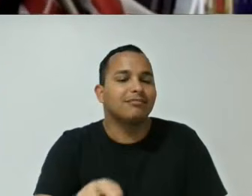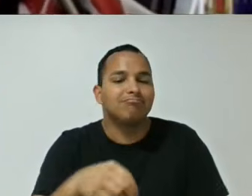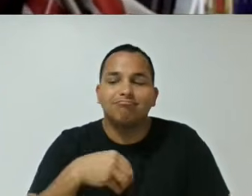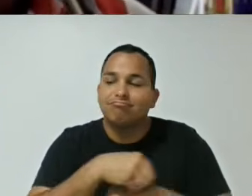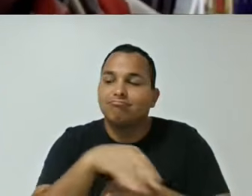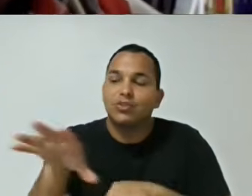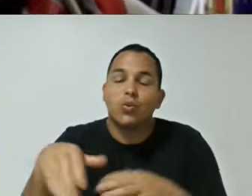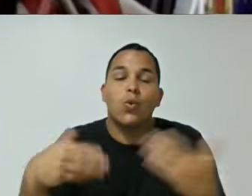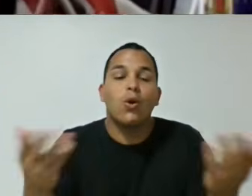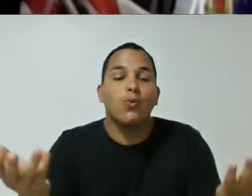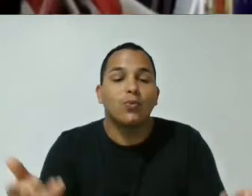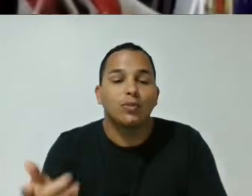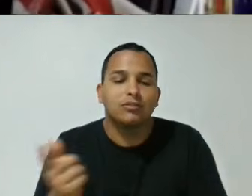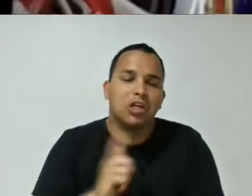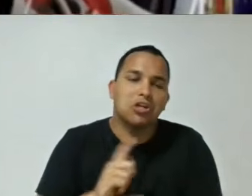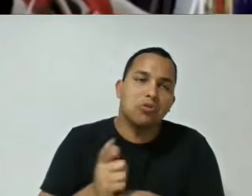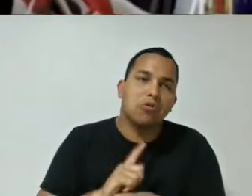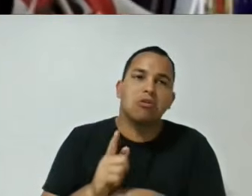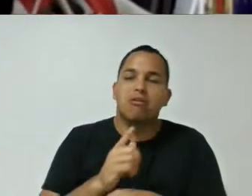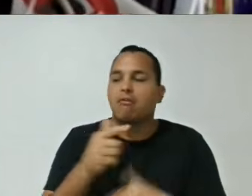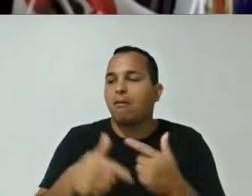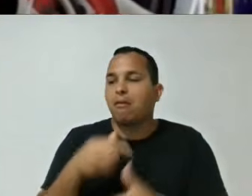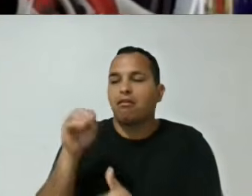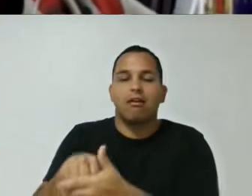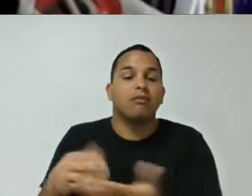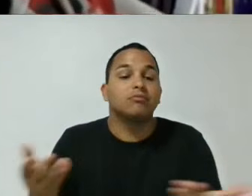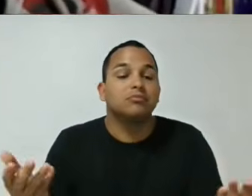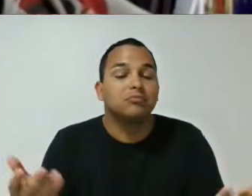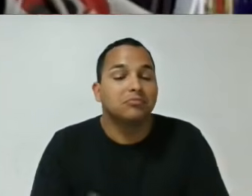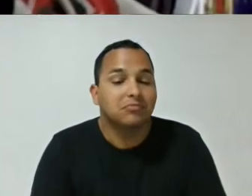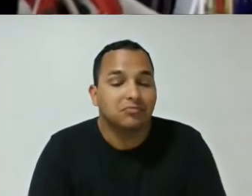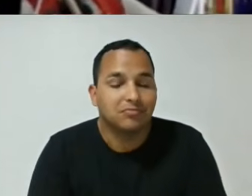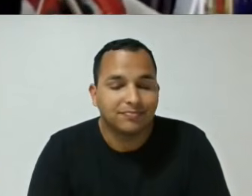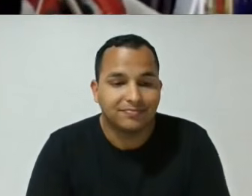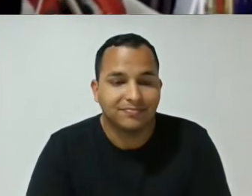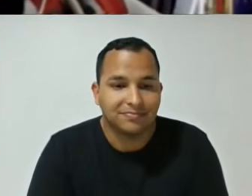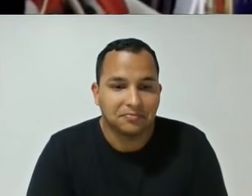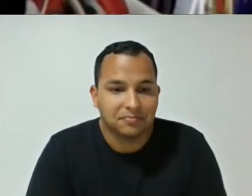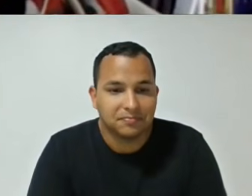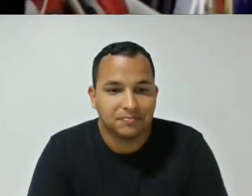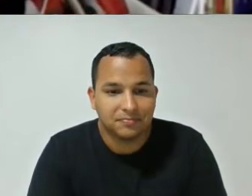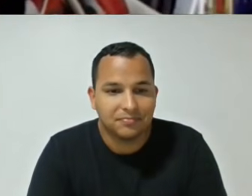futuros gestores e funcionários do Espaço São Bernardo?